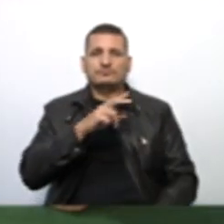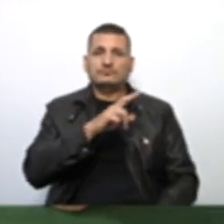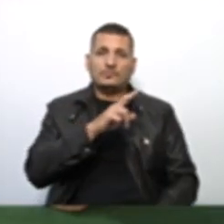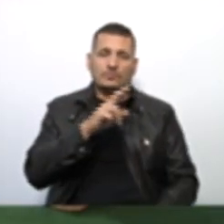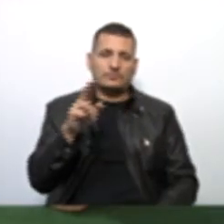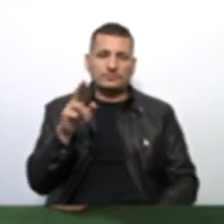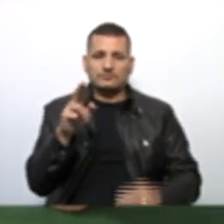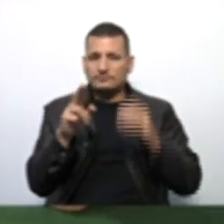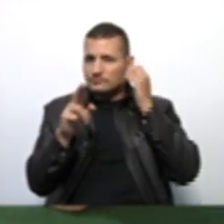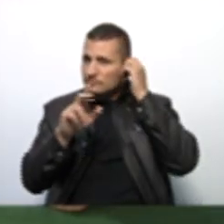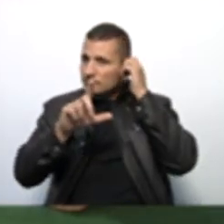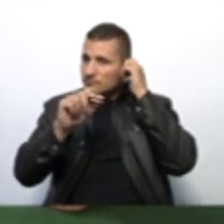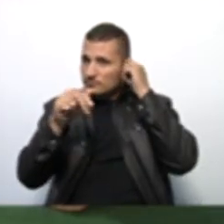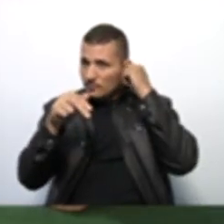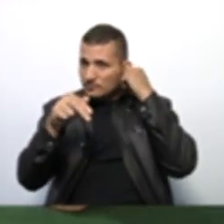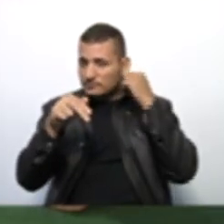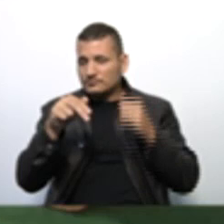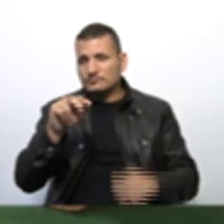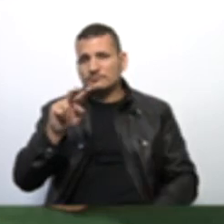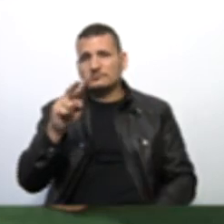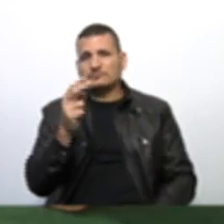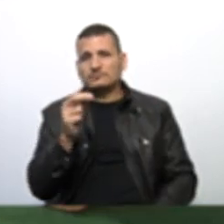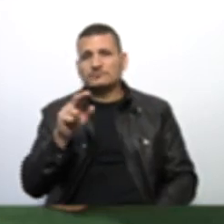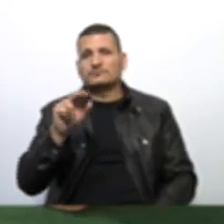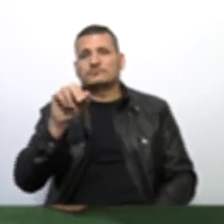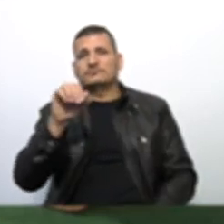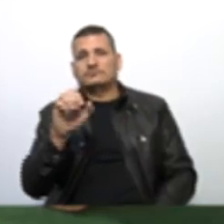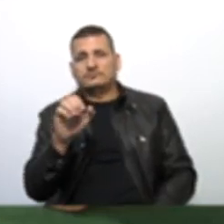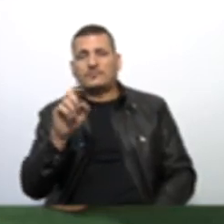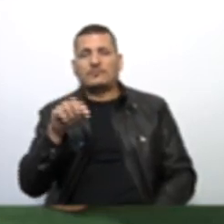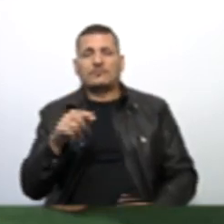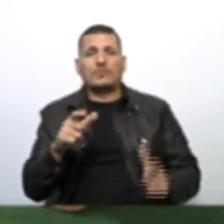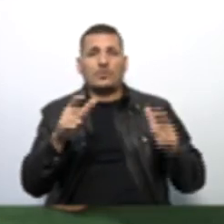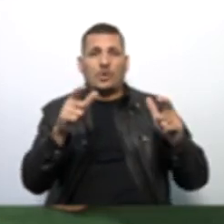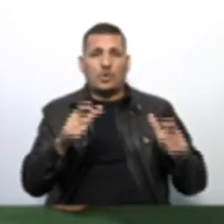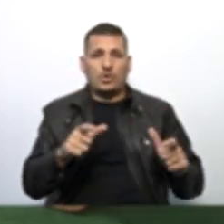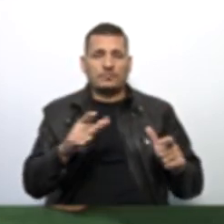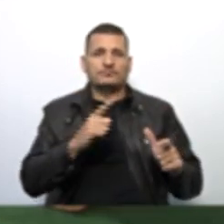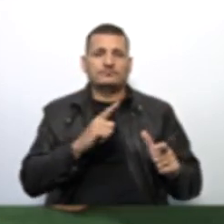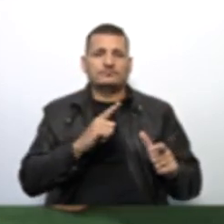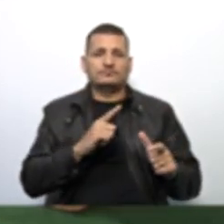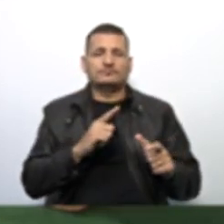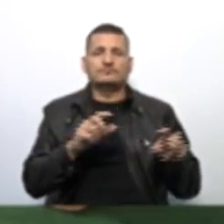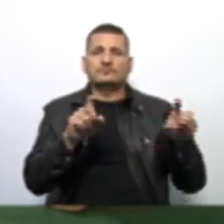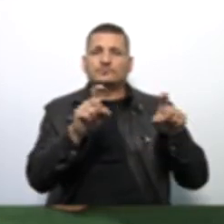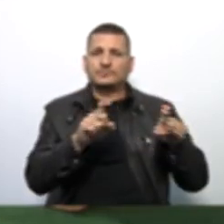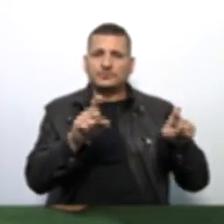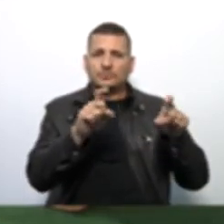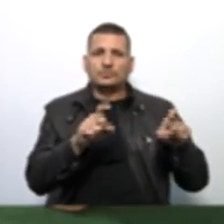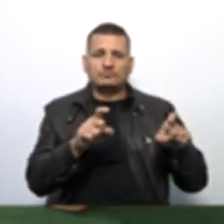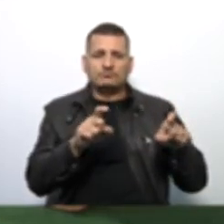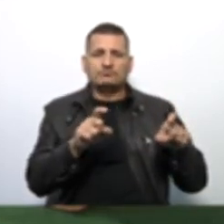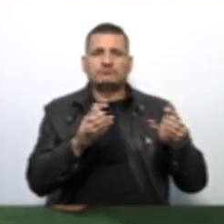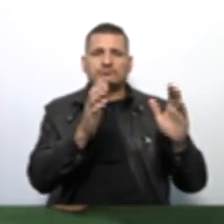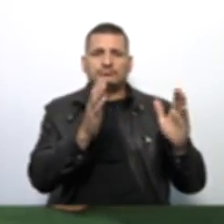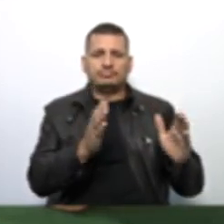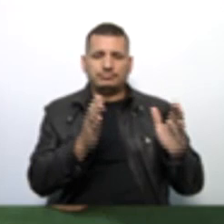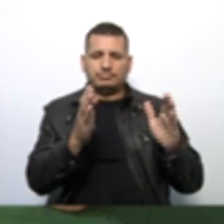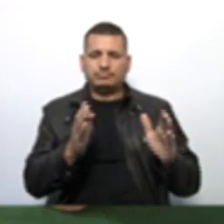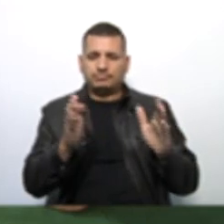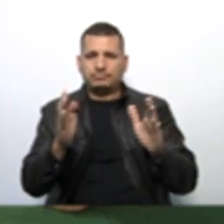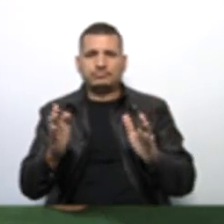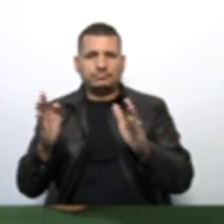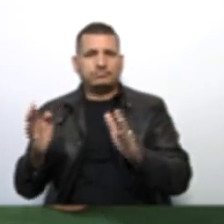né? LAN house é uma rede local onde diversos computadores estão no mesmo ambiente físico, se comunicando,